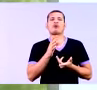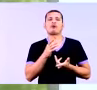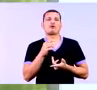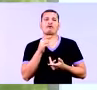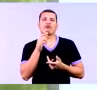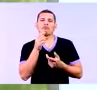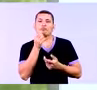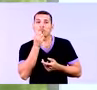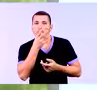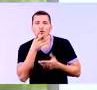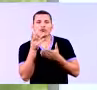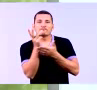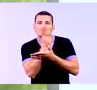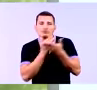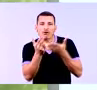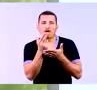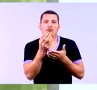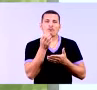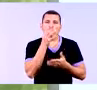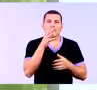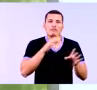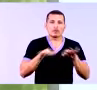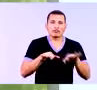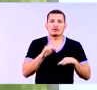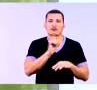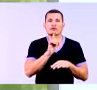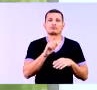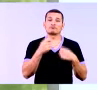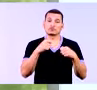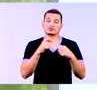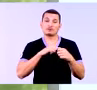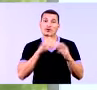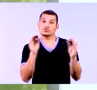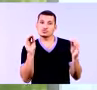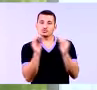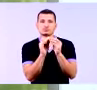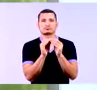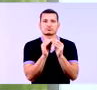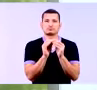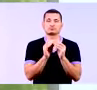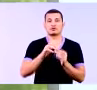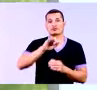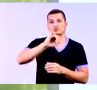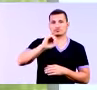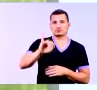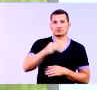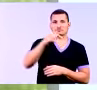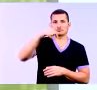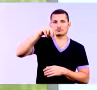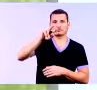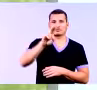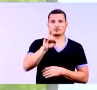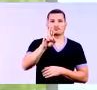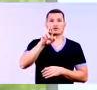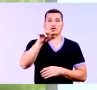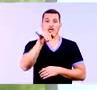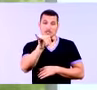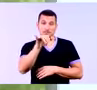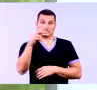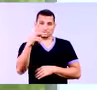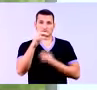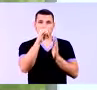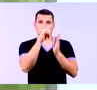visualmente ou bem programado, as coisas devem estar juntas. O jQuery possui na sua instalação,